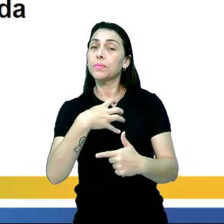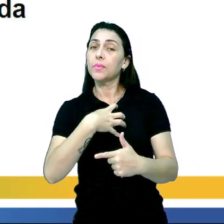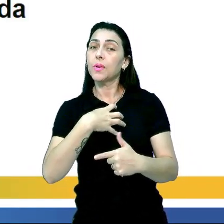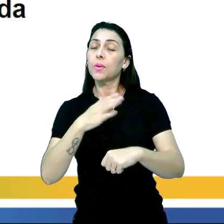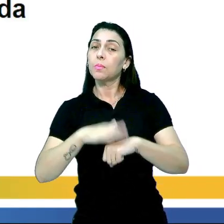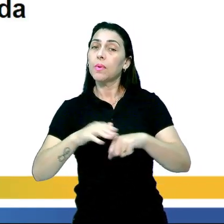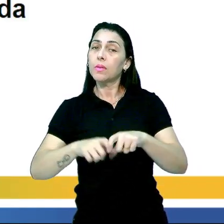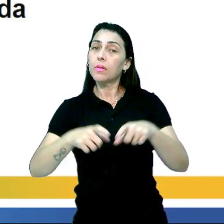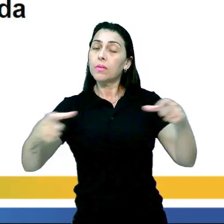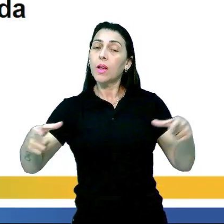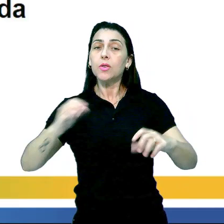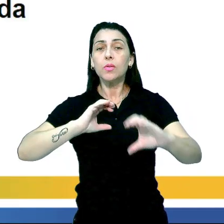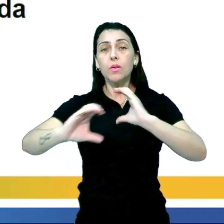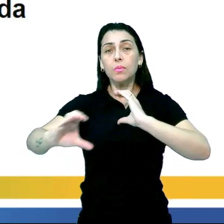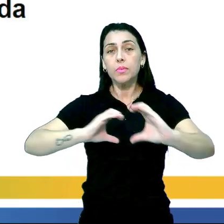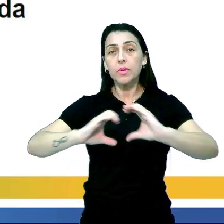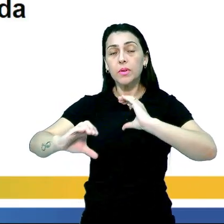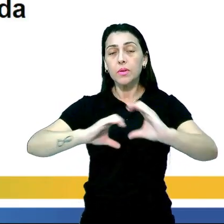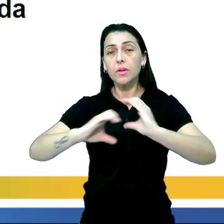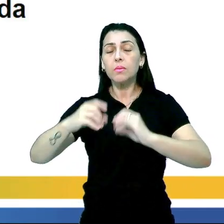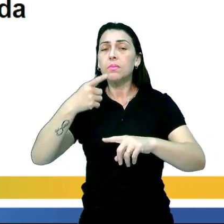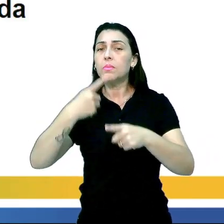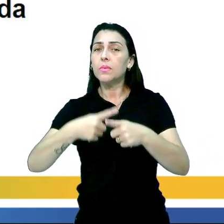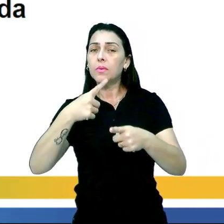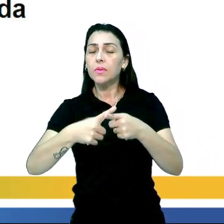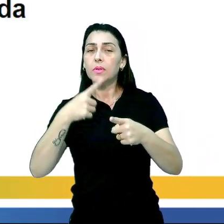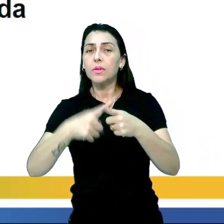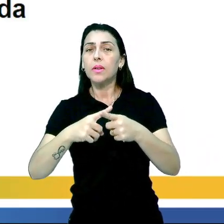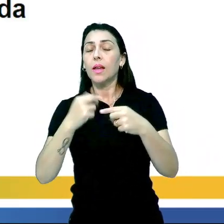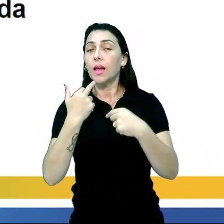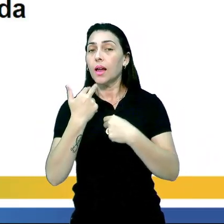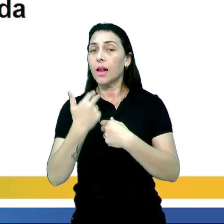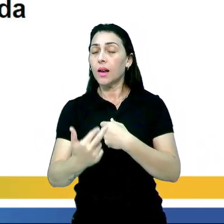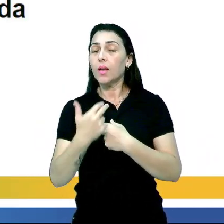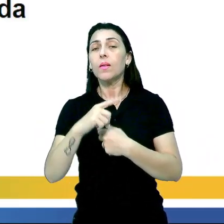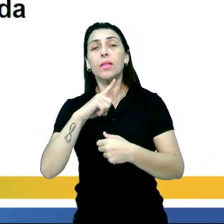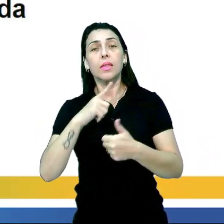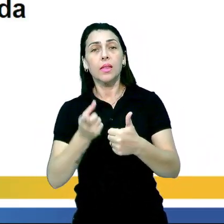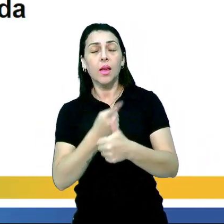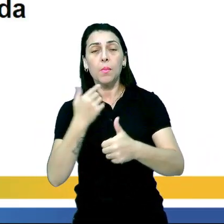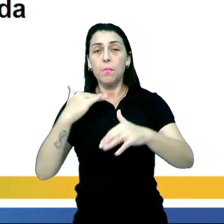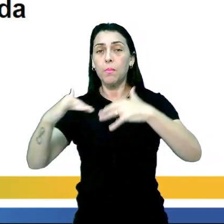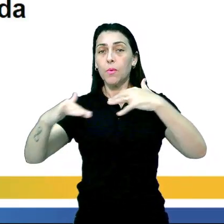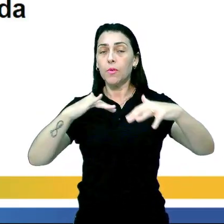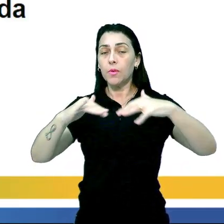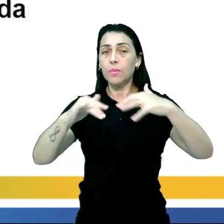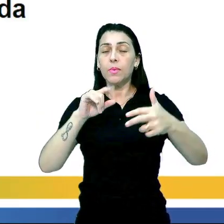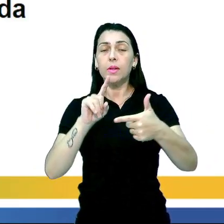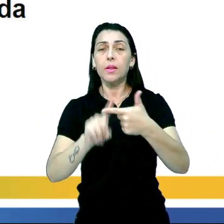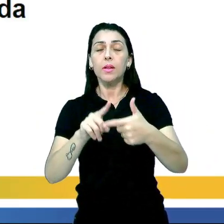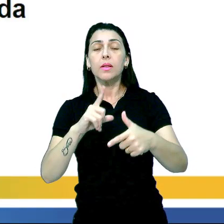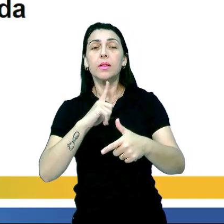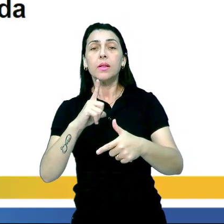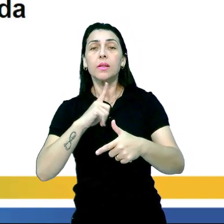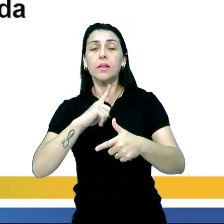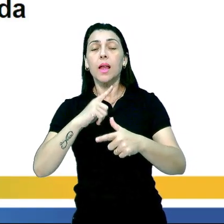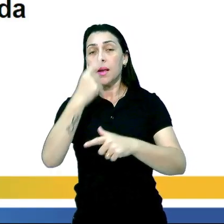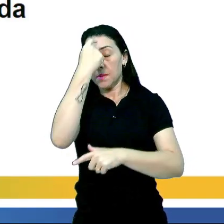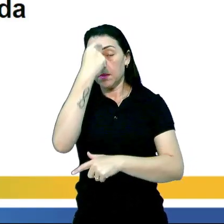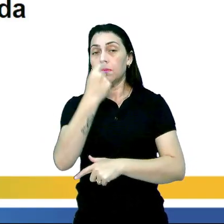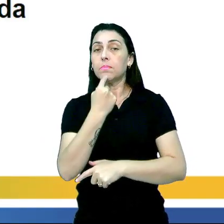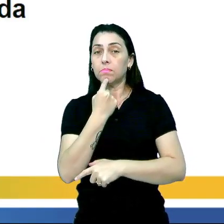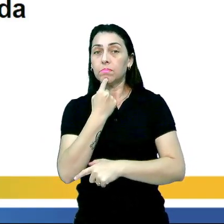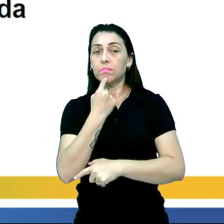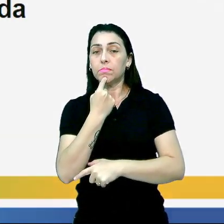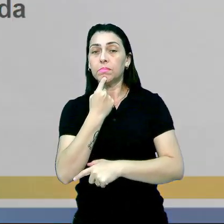mais abrangente de comunicação. Porque, além da língua, ela inclui movimentos e ela inclui